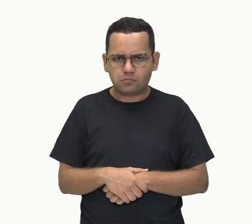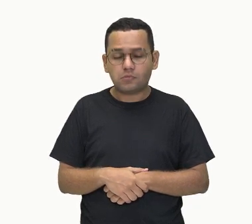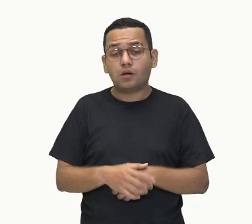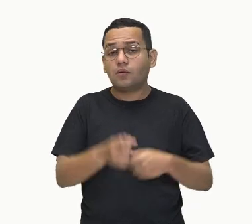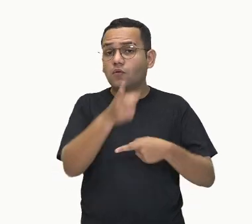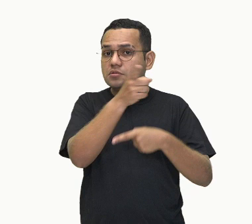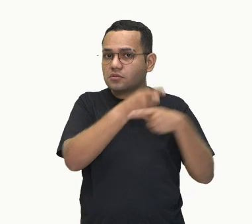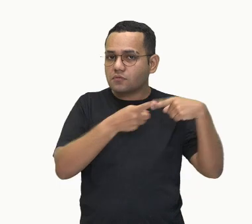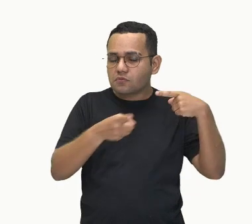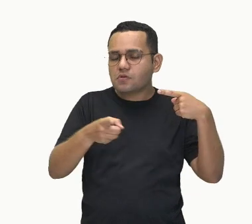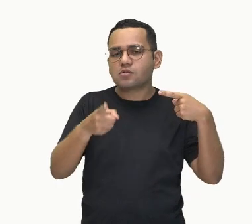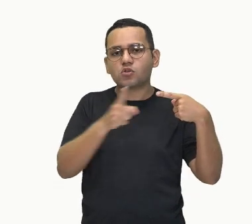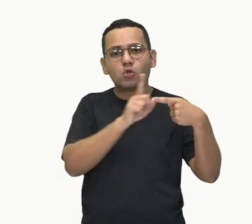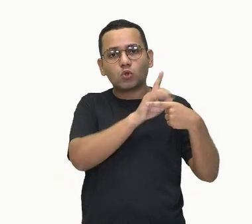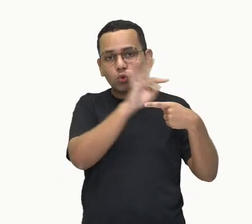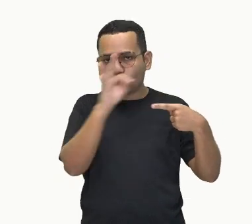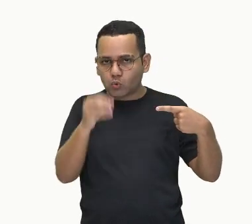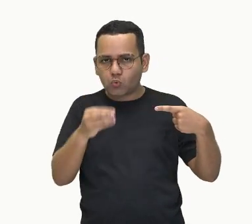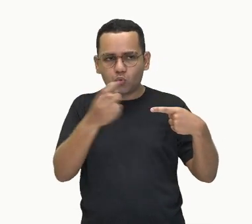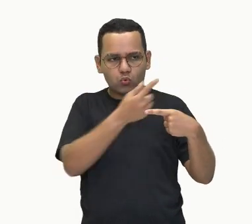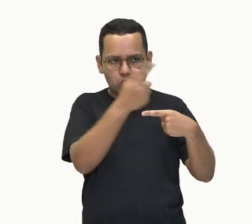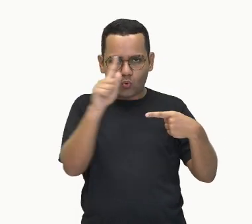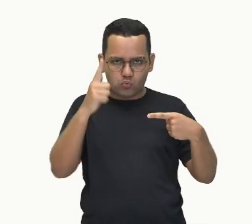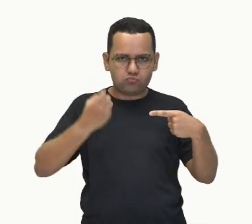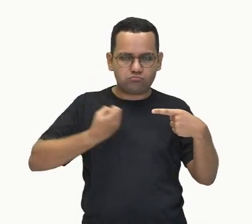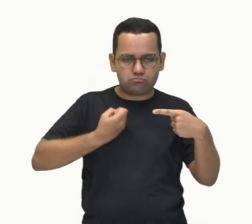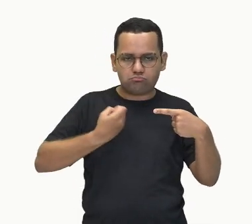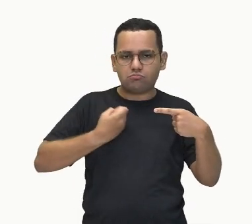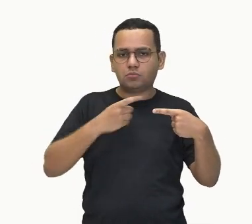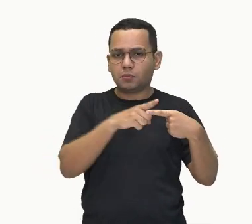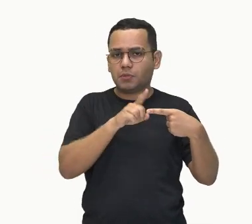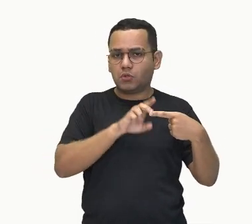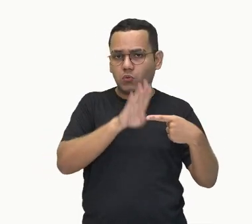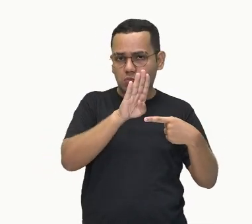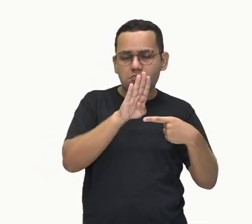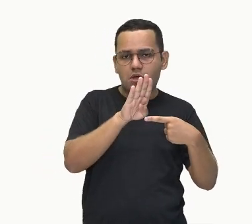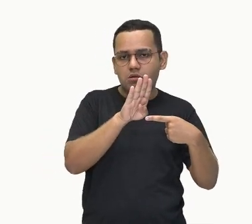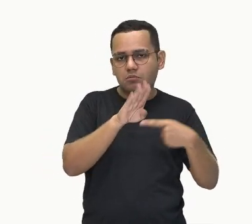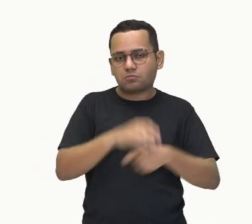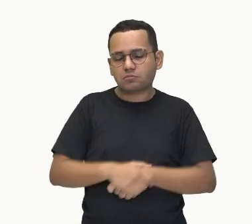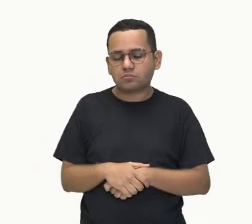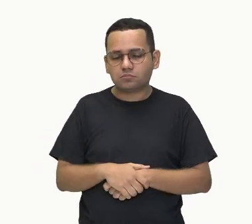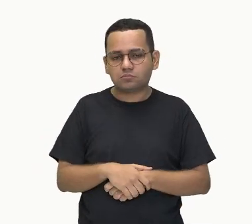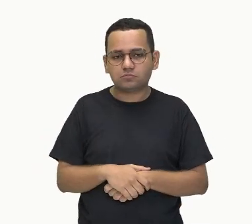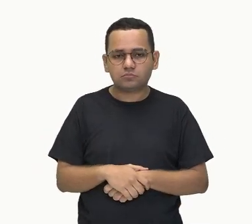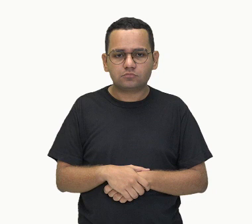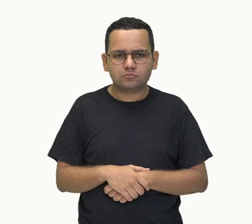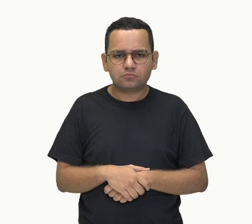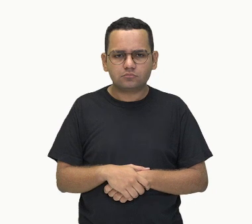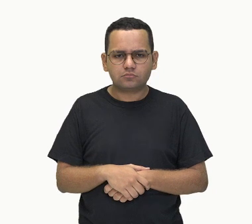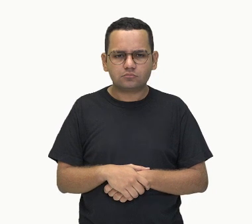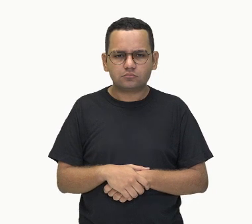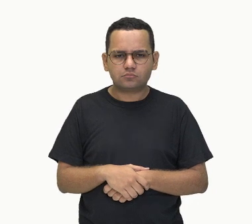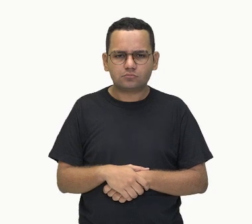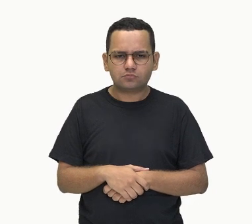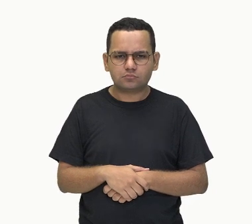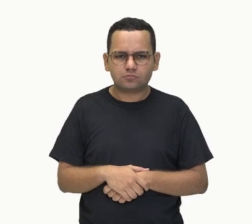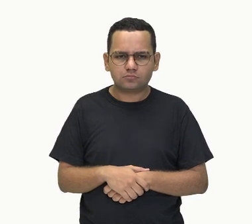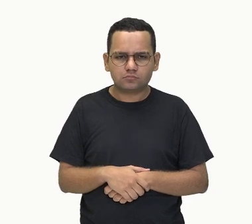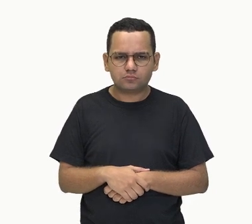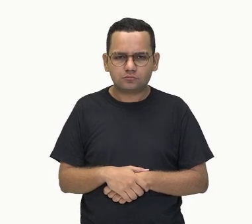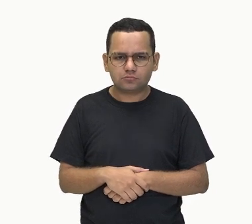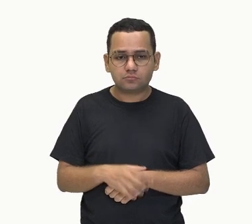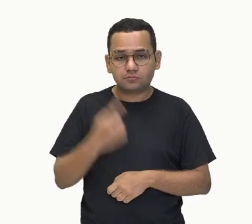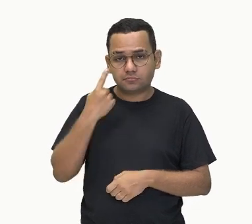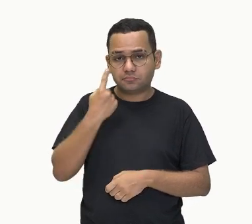valor b aí, tá? A gente vai, então, dividir aqui, ó, por